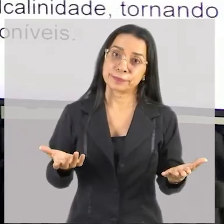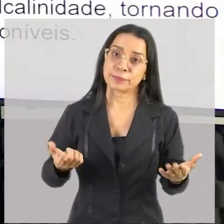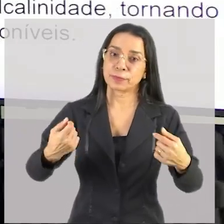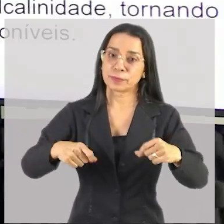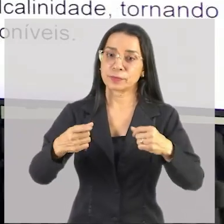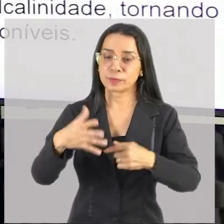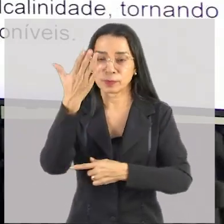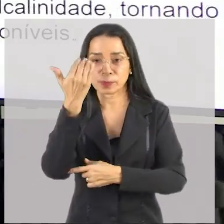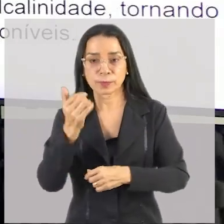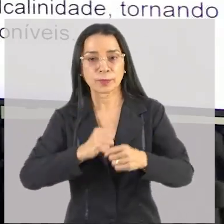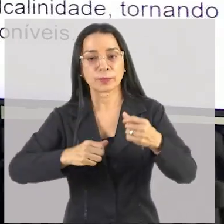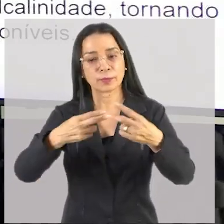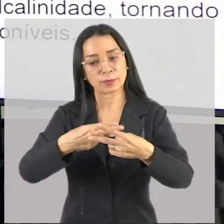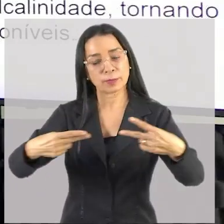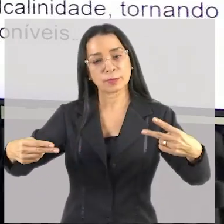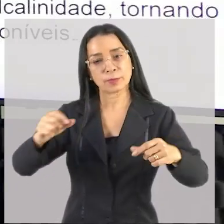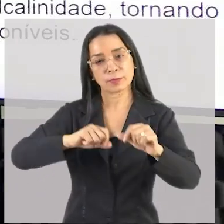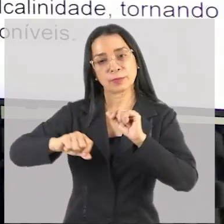na tabela.